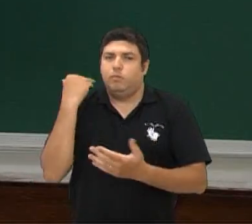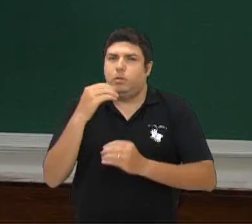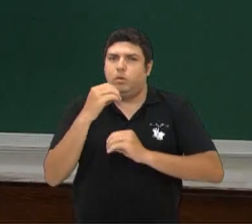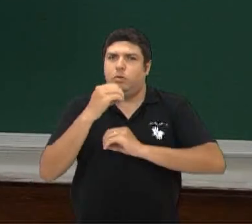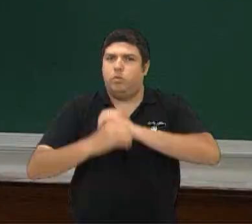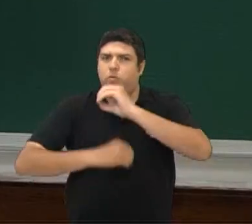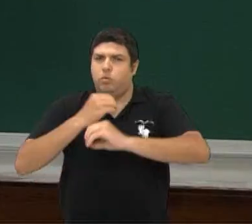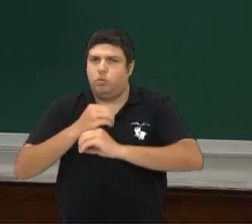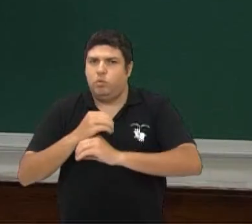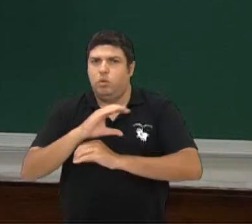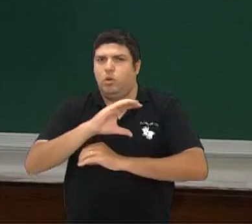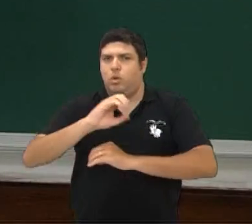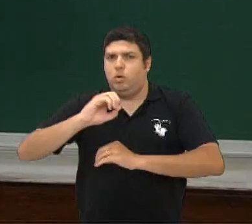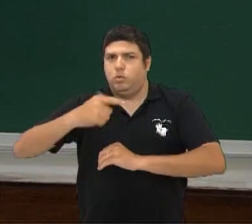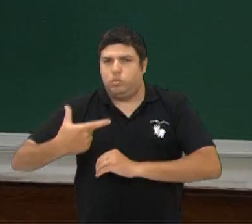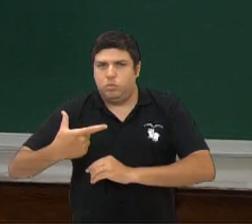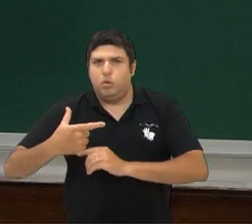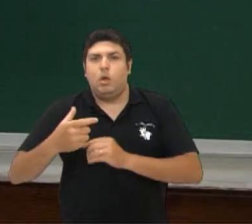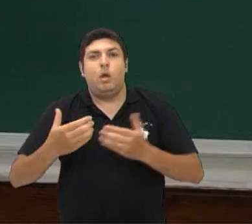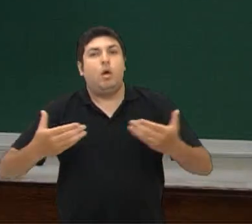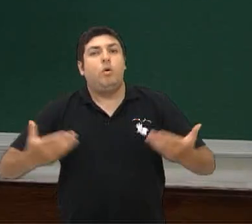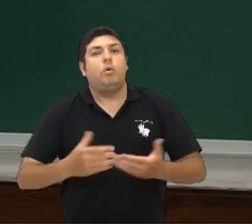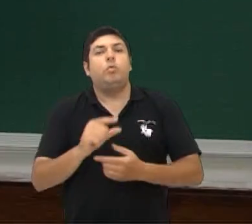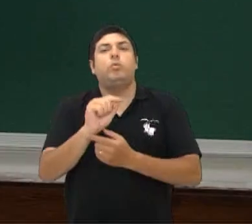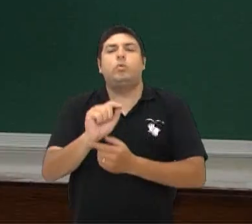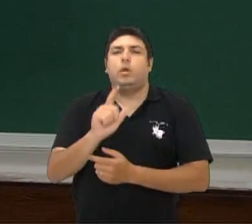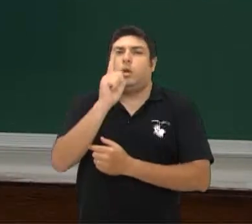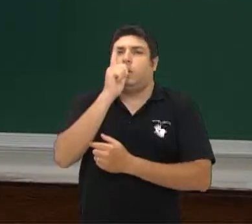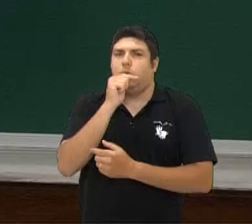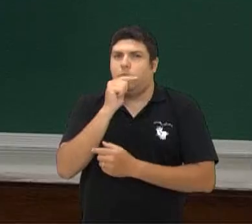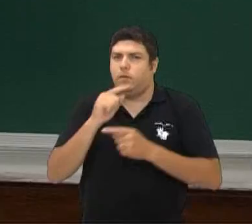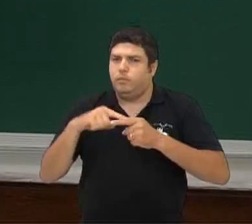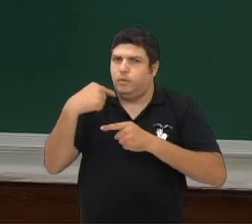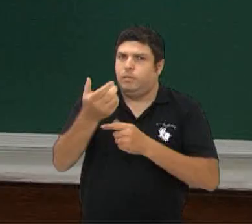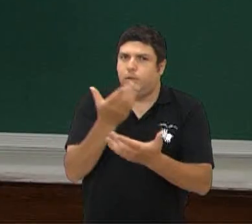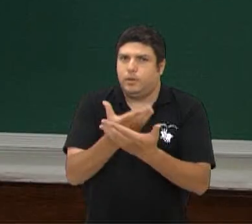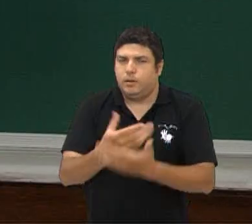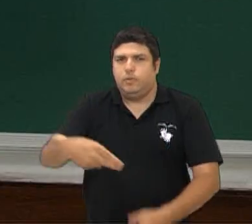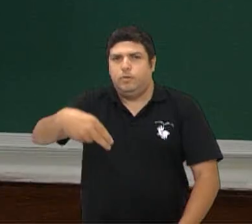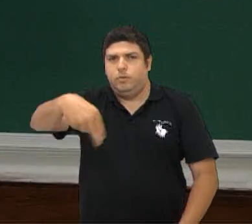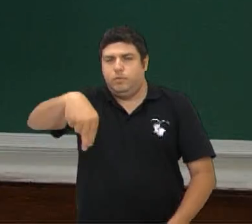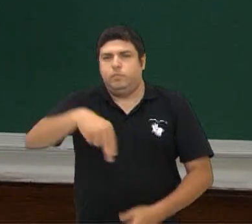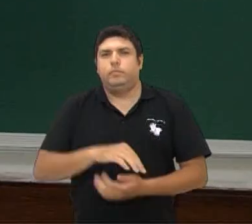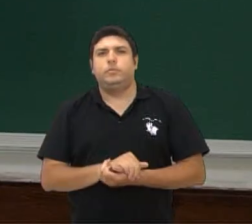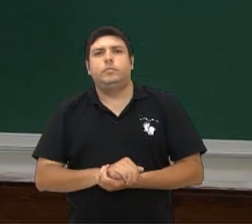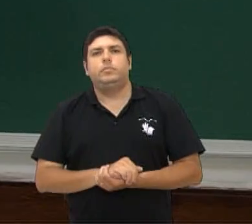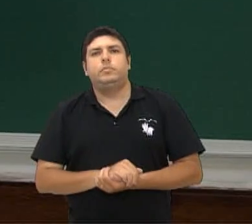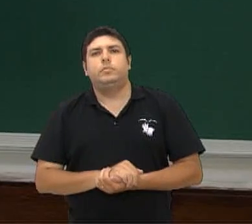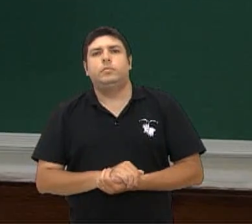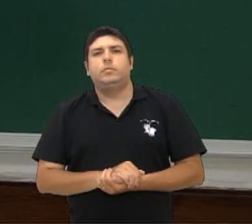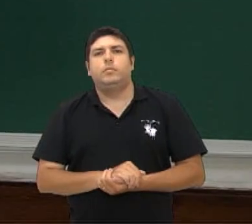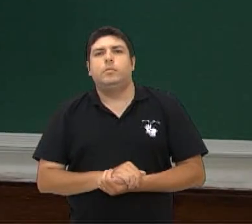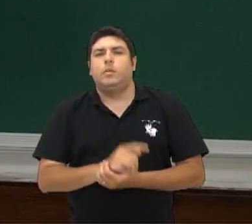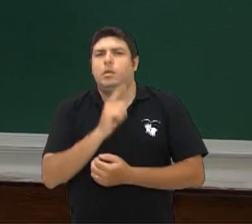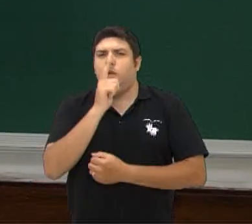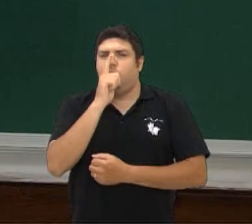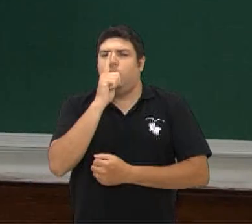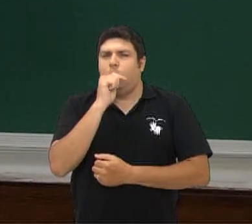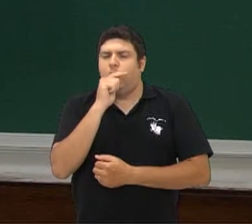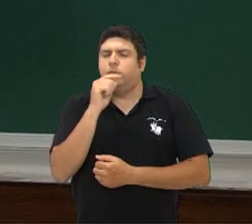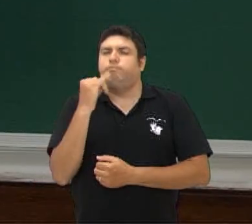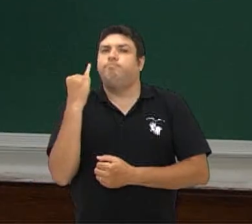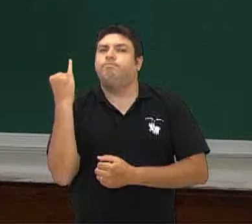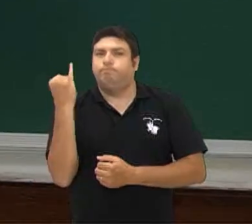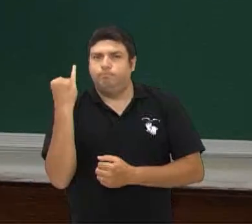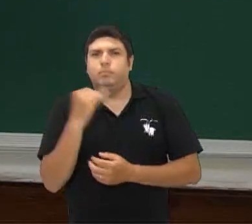a gente vai falar da água, ok? E vai ficar para a próxima ainda o nitrogênio. Olha só, gente, a água, ela é muito